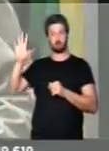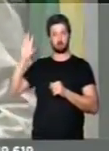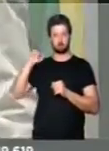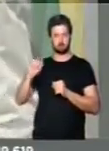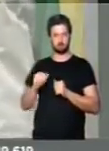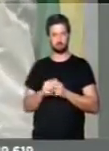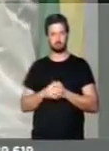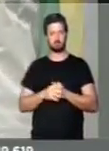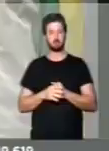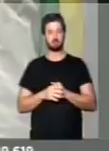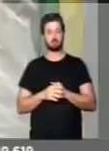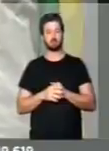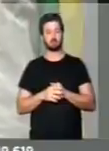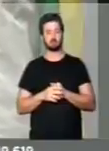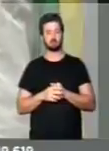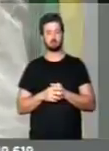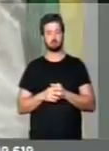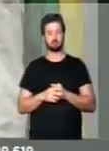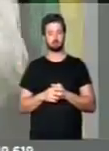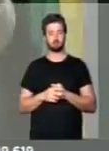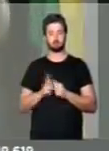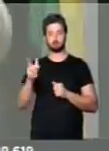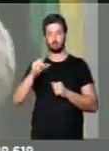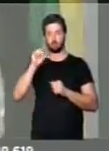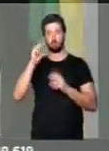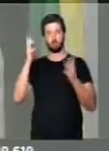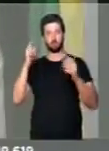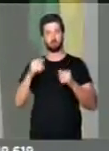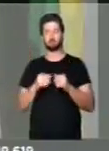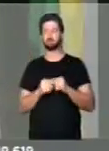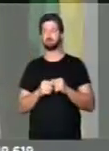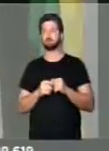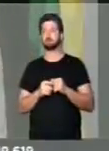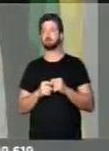antecederam. Aí você fica um pouco